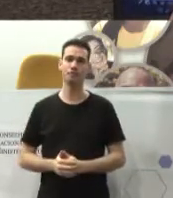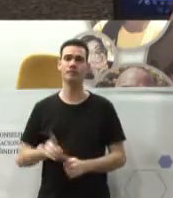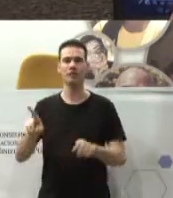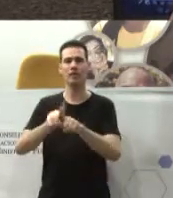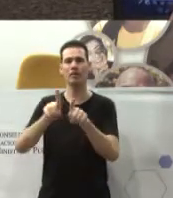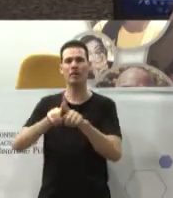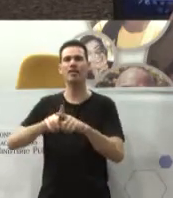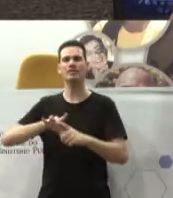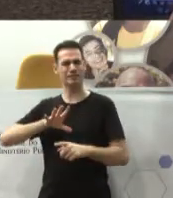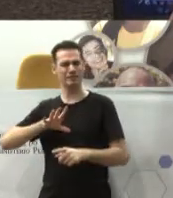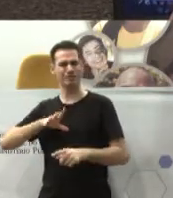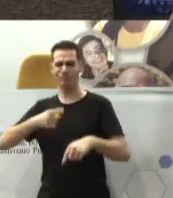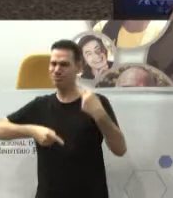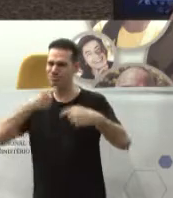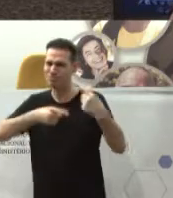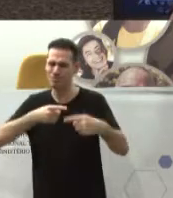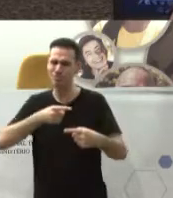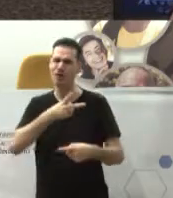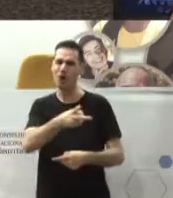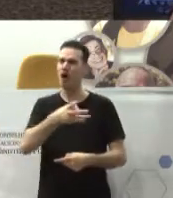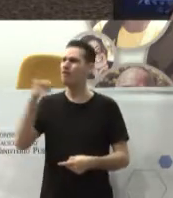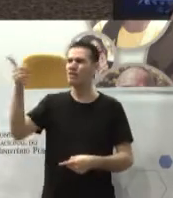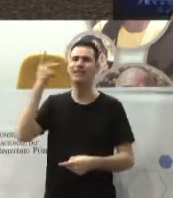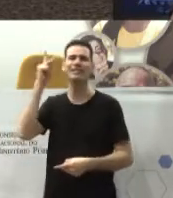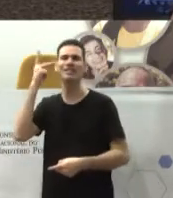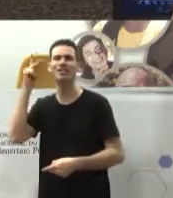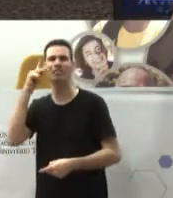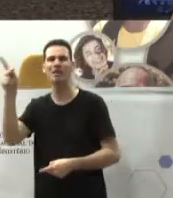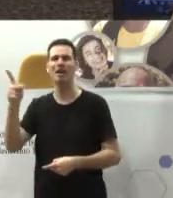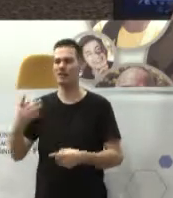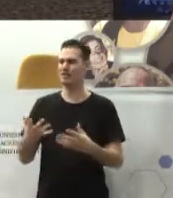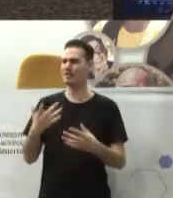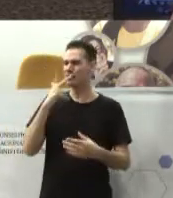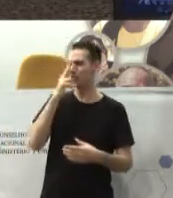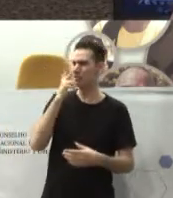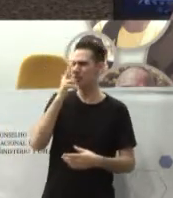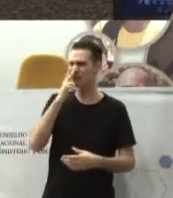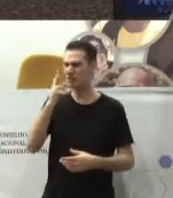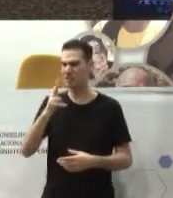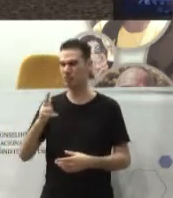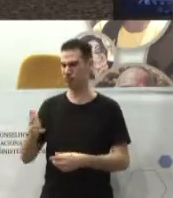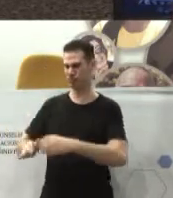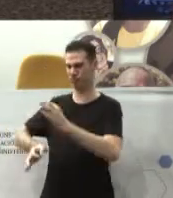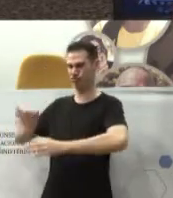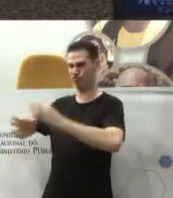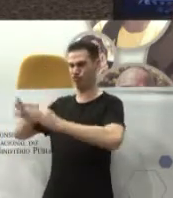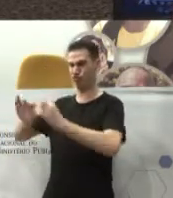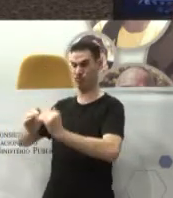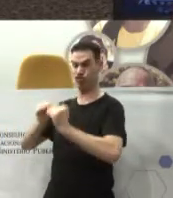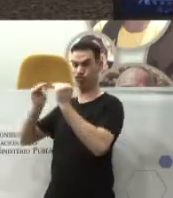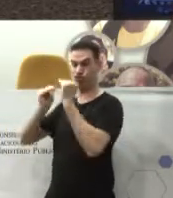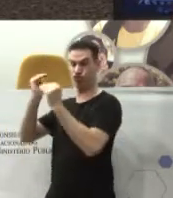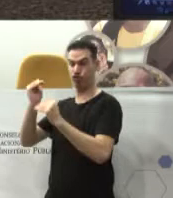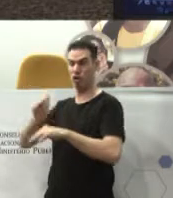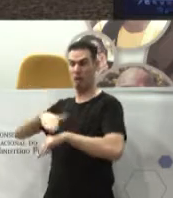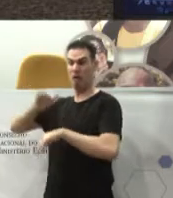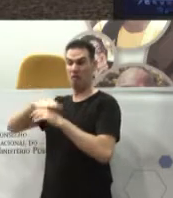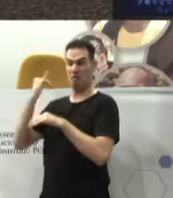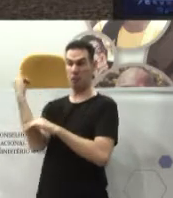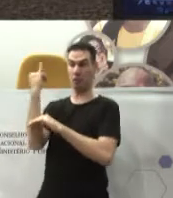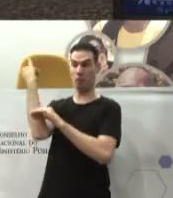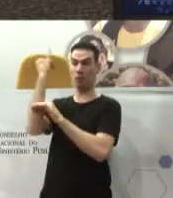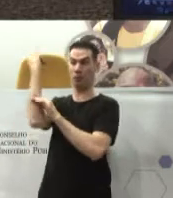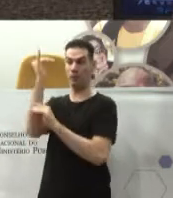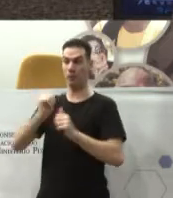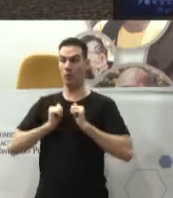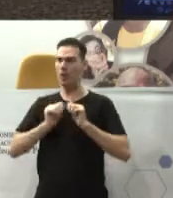na nossa segunda jornada de saúde em São Paulo. Vocês estão potencializando a judicialização? Potencializando, não. Estamos tentando resolver o problema que